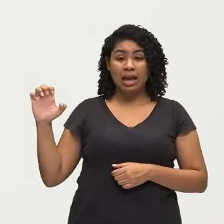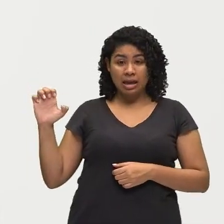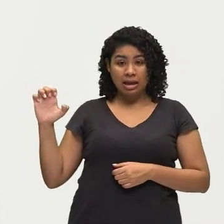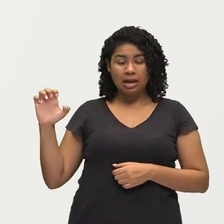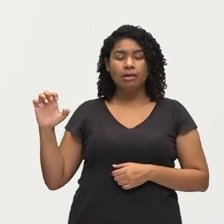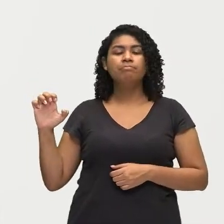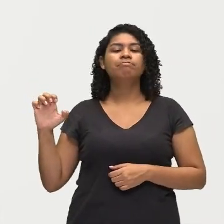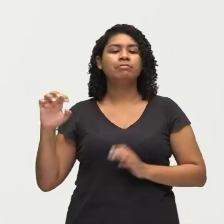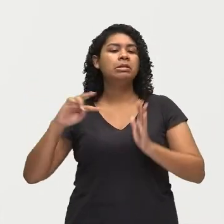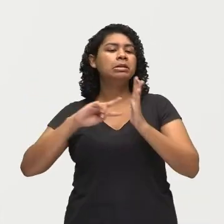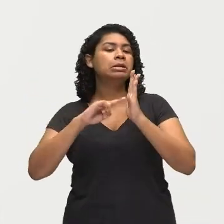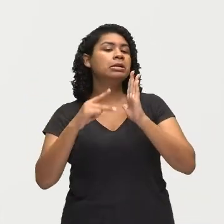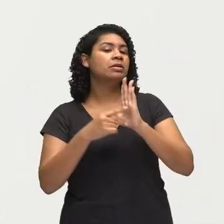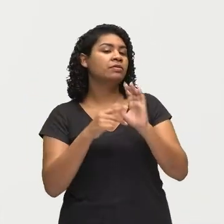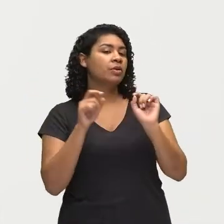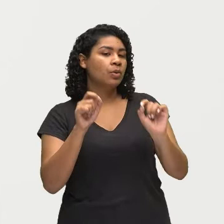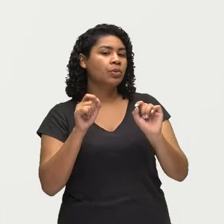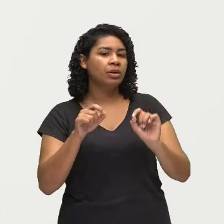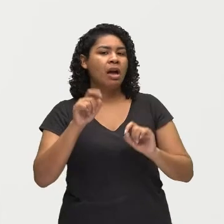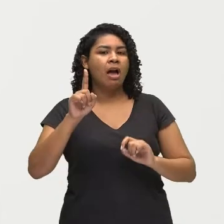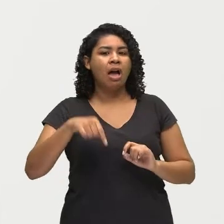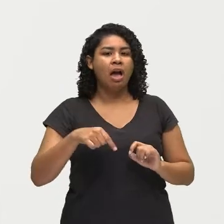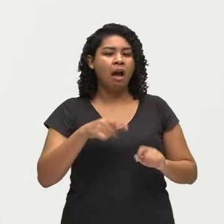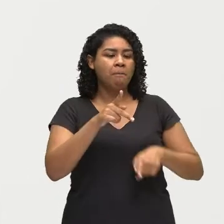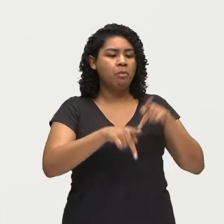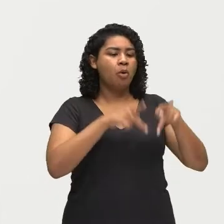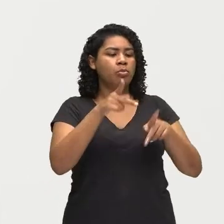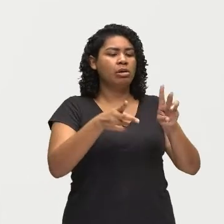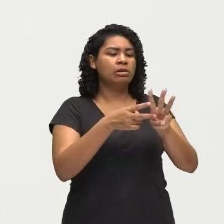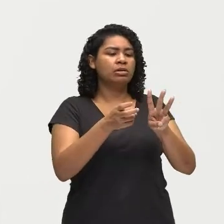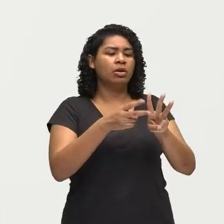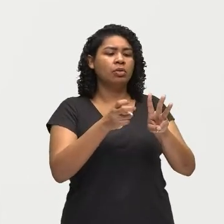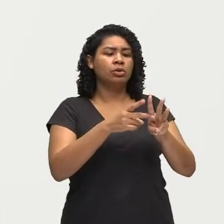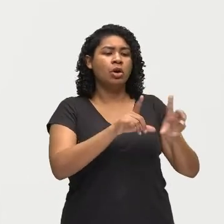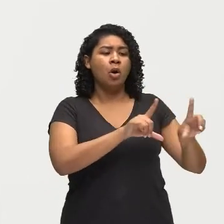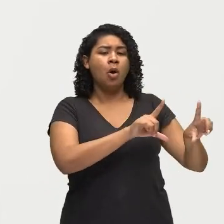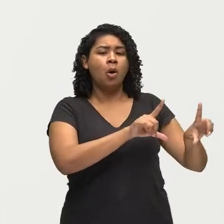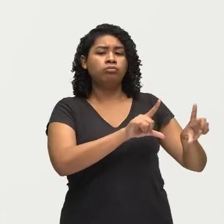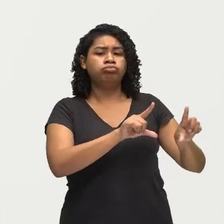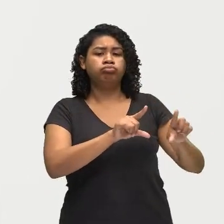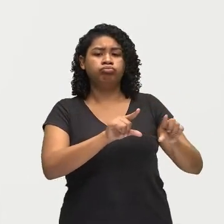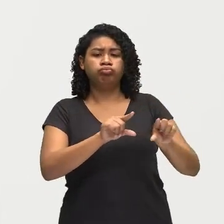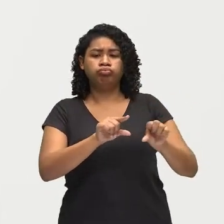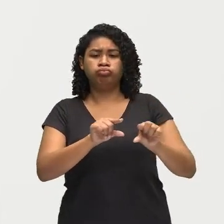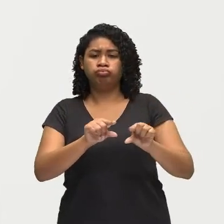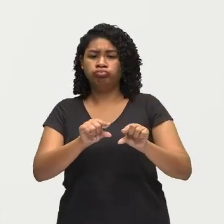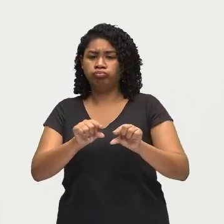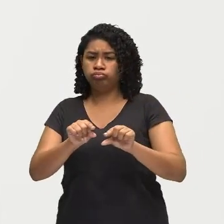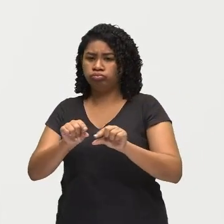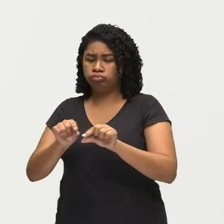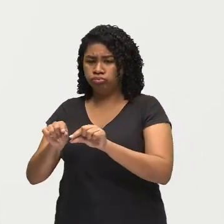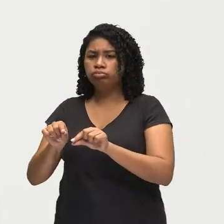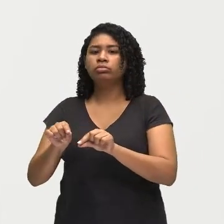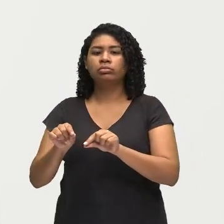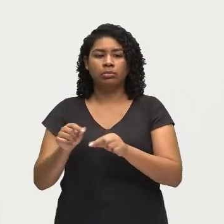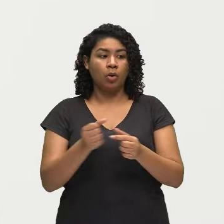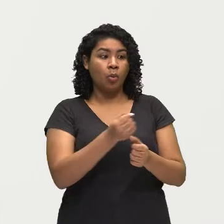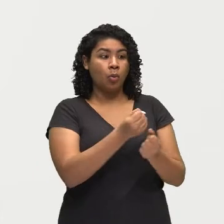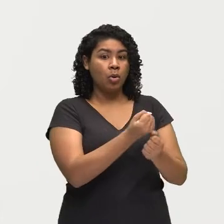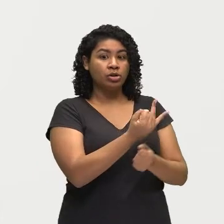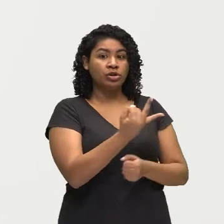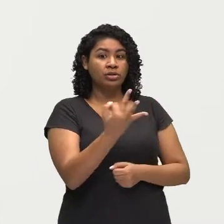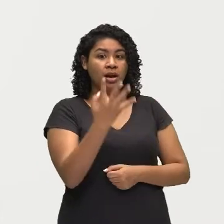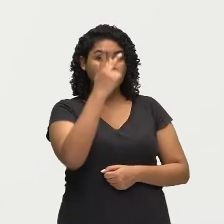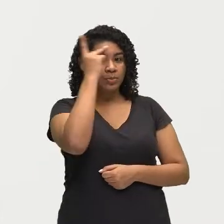depopulação, nós estamos falando na queda vertiginosa do número, tá, de nativos